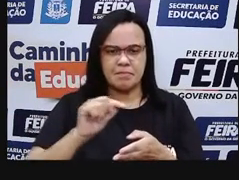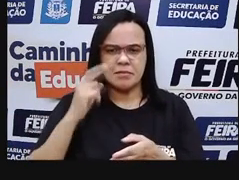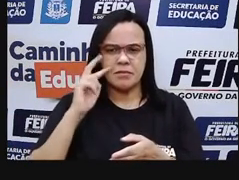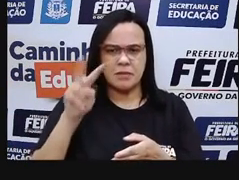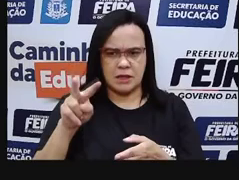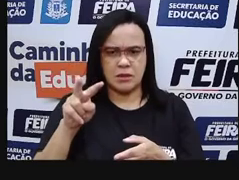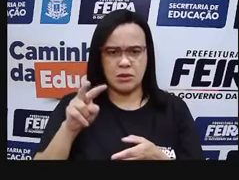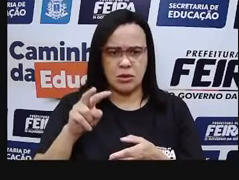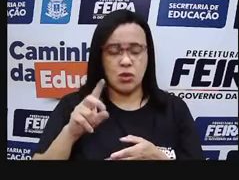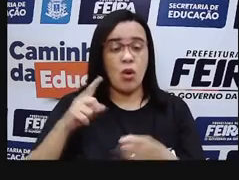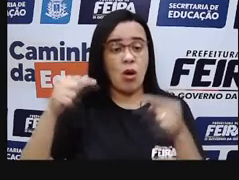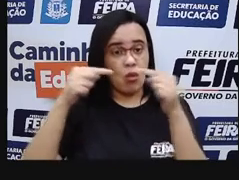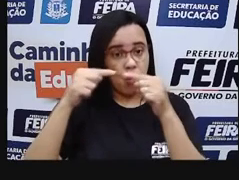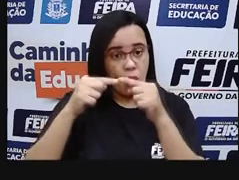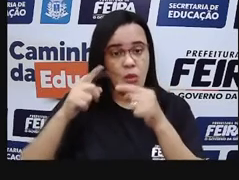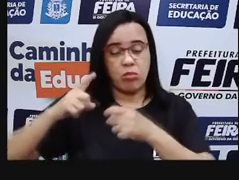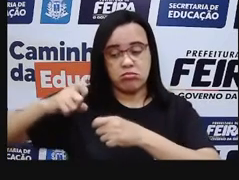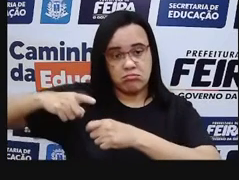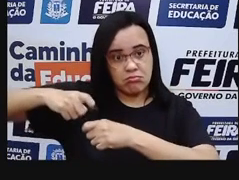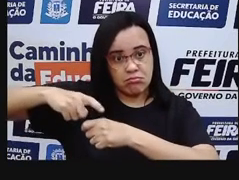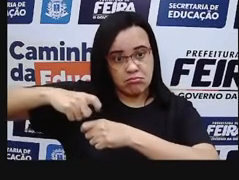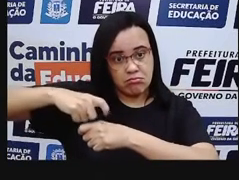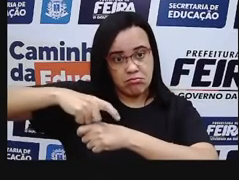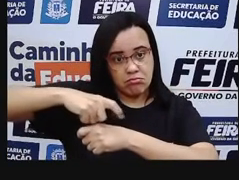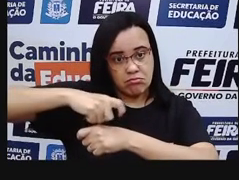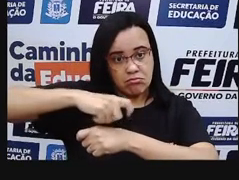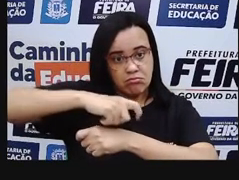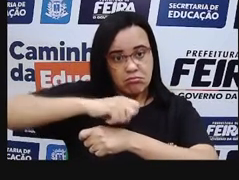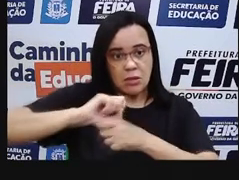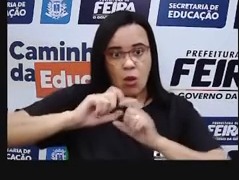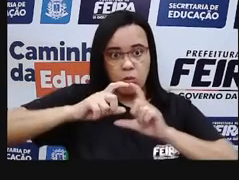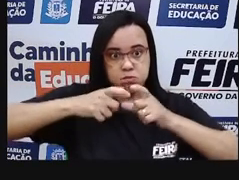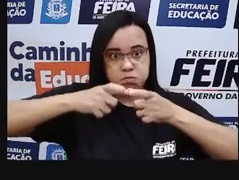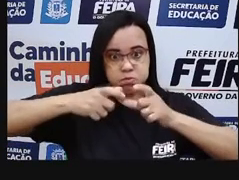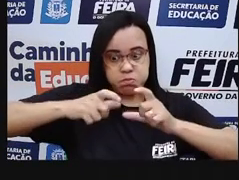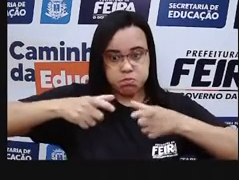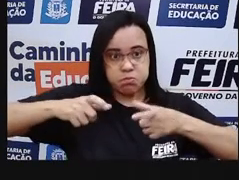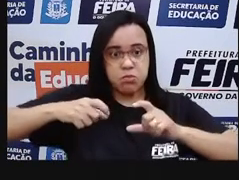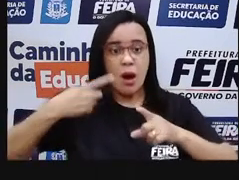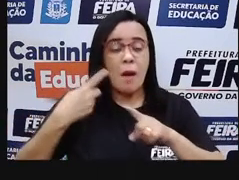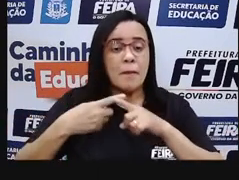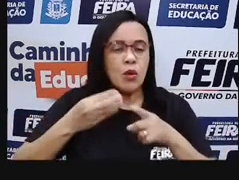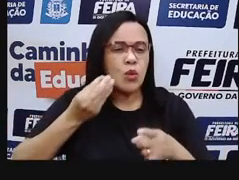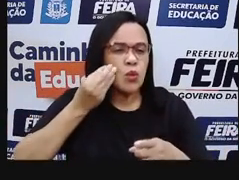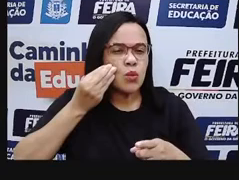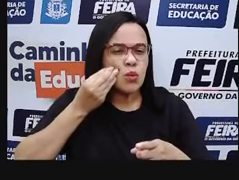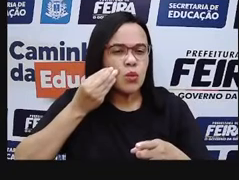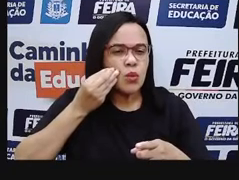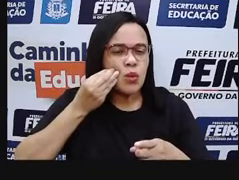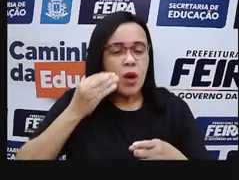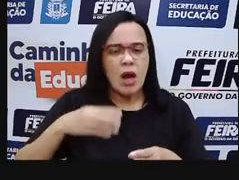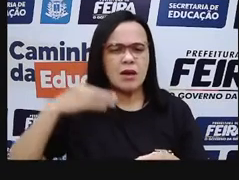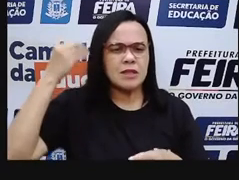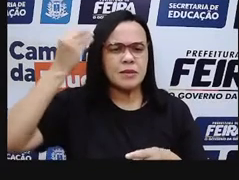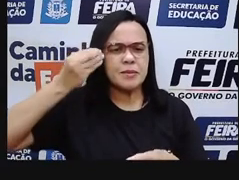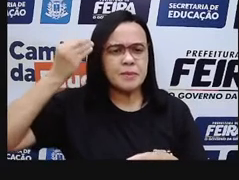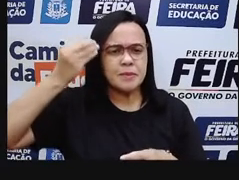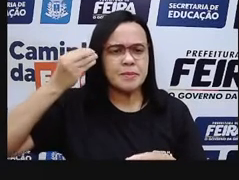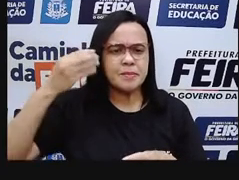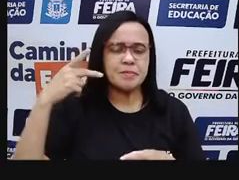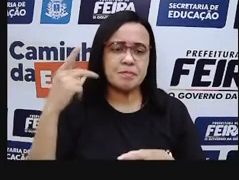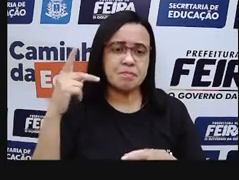listas uma bactéria que ele deixou crescer o que ele tava fazendo trabalho de dinheiro e essas bactérias